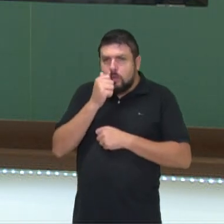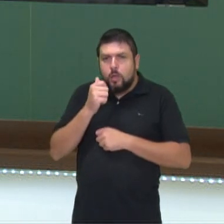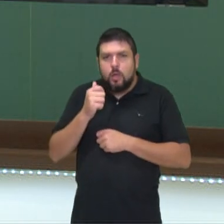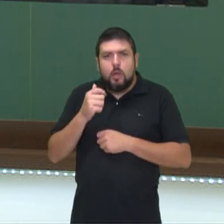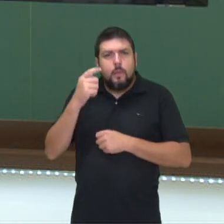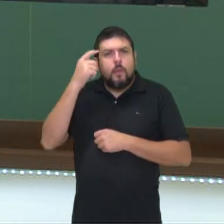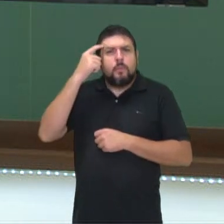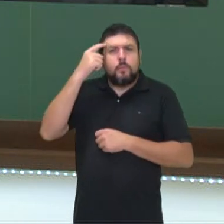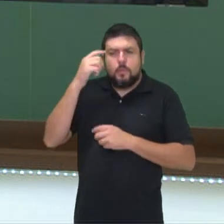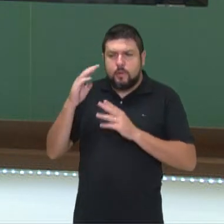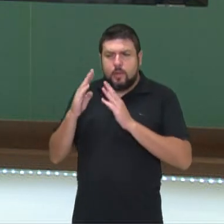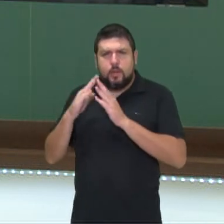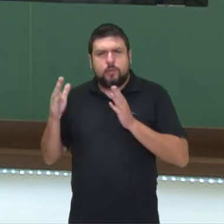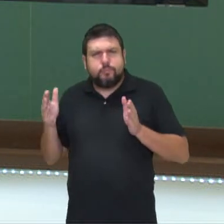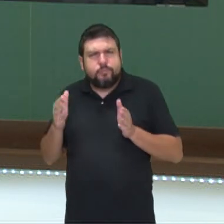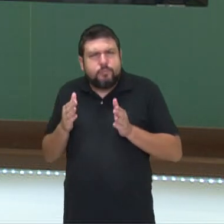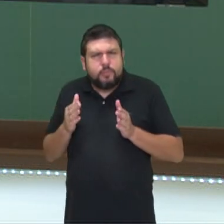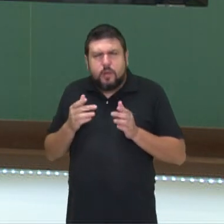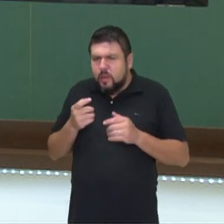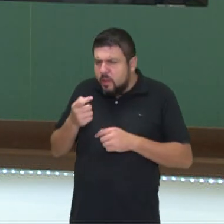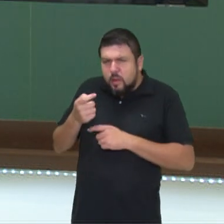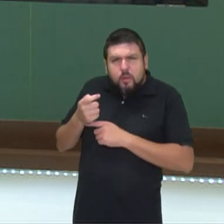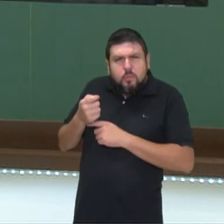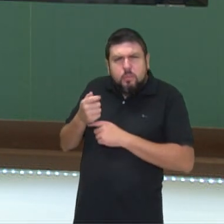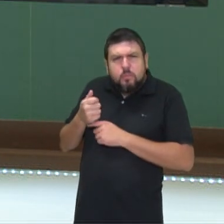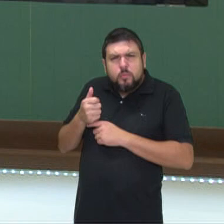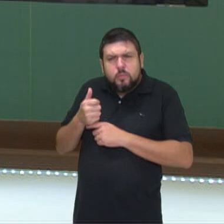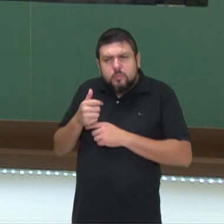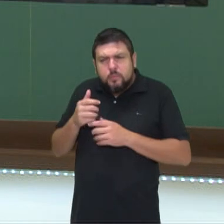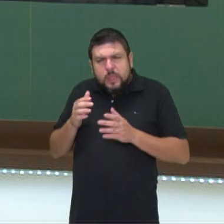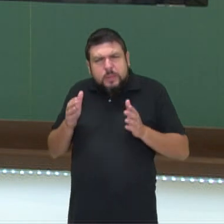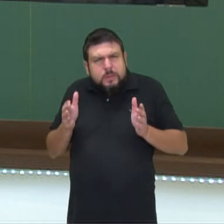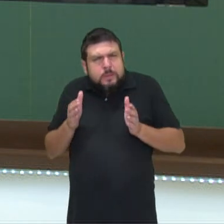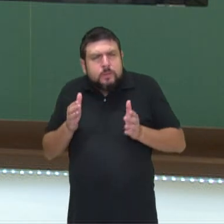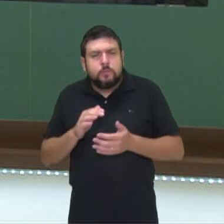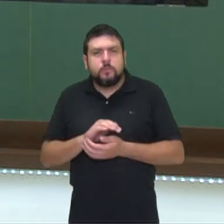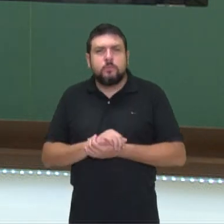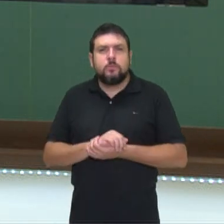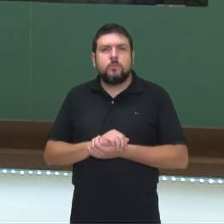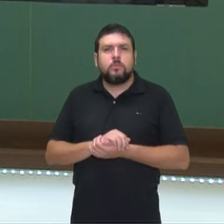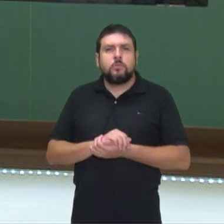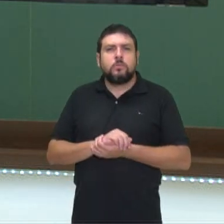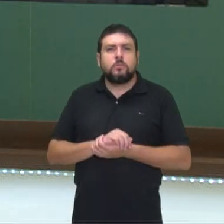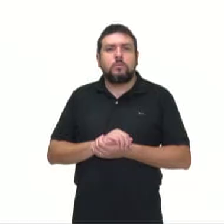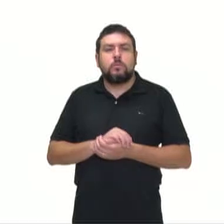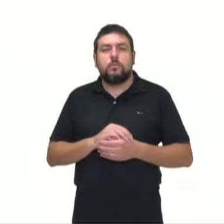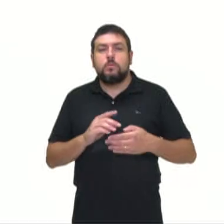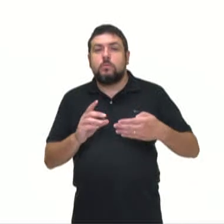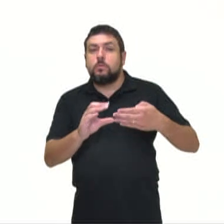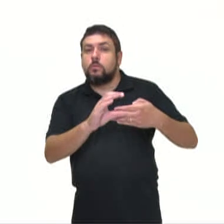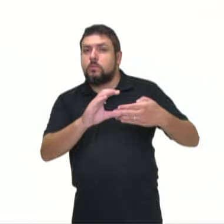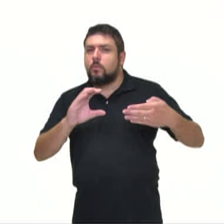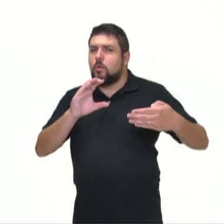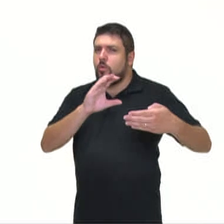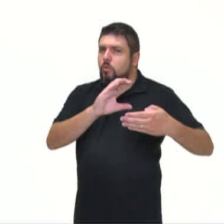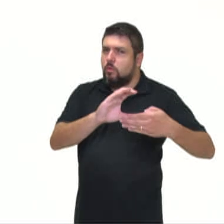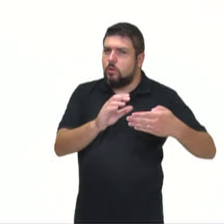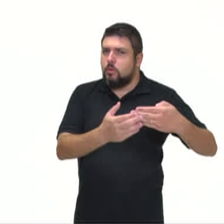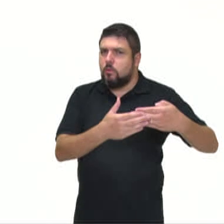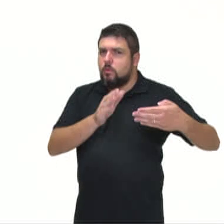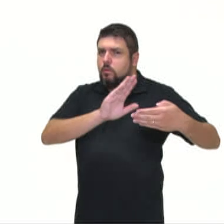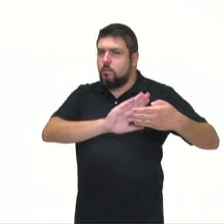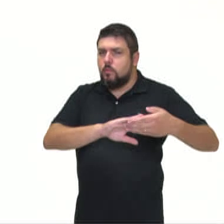casa pequena, com poucos ambientes, pouco espaço, uma pouca metragem. Já o conotativo propõe uma